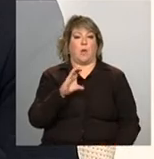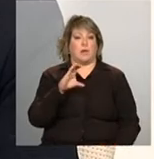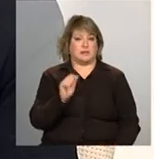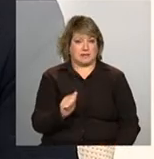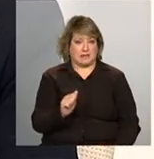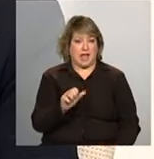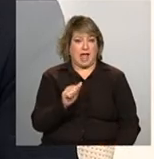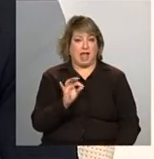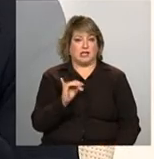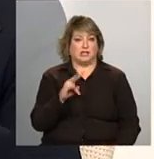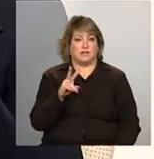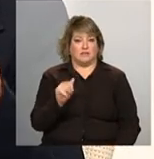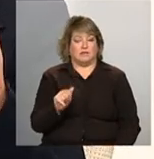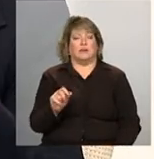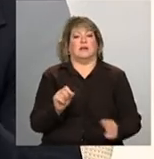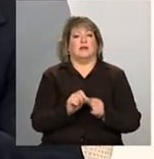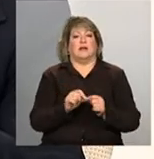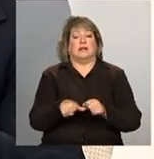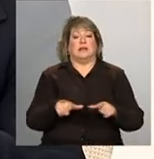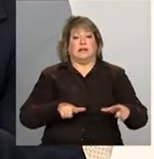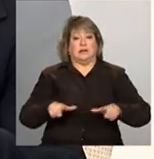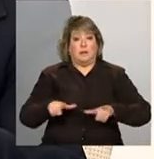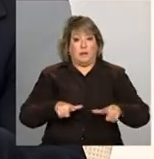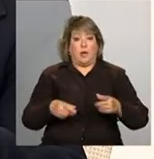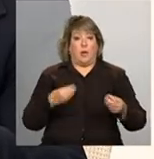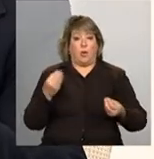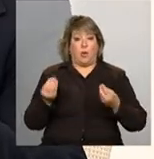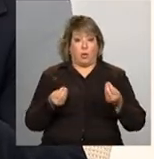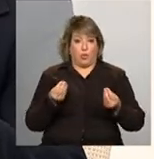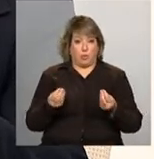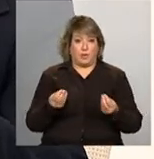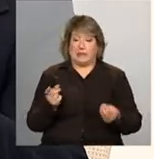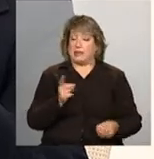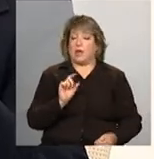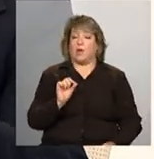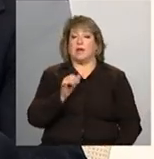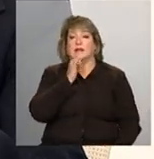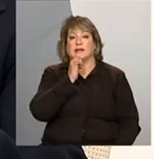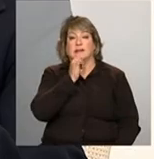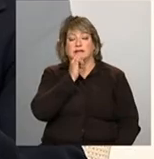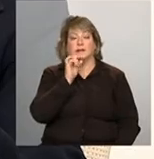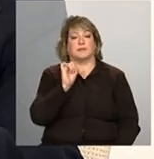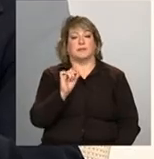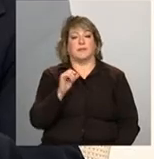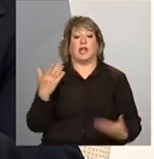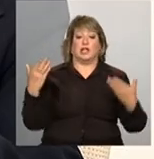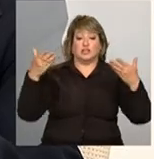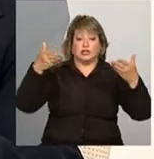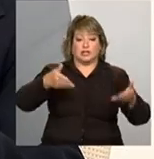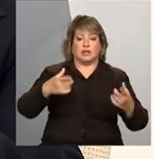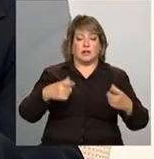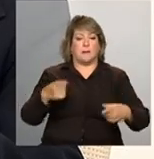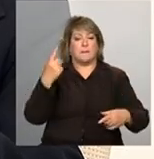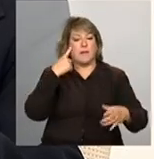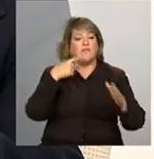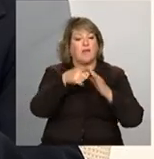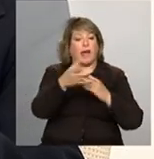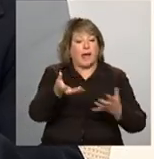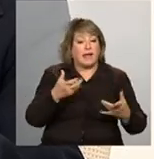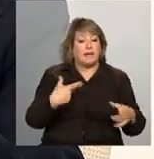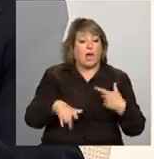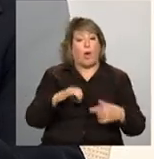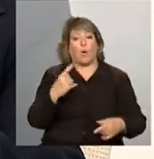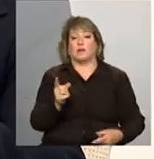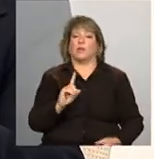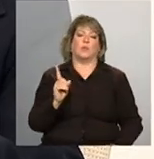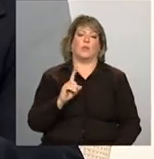encarar o BPC Trabalho não como uma situação onde chega lá e pergunta, olha, você quer trabalhar ou não,